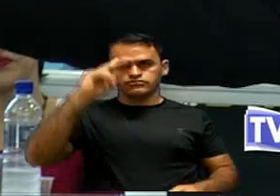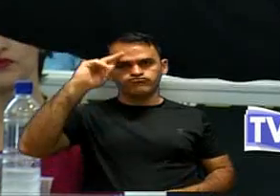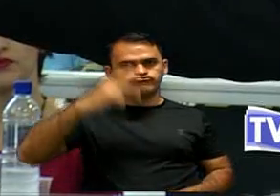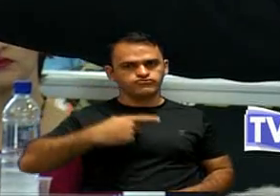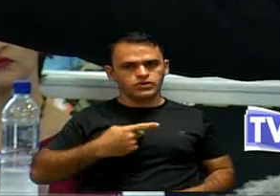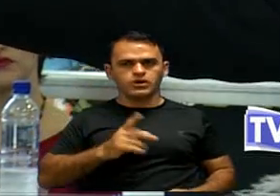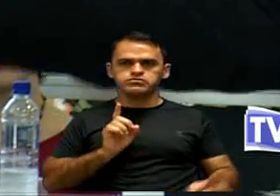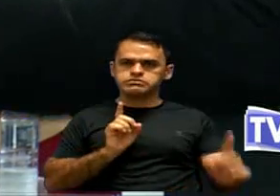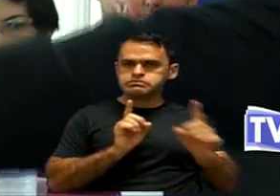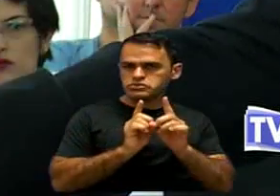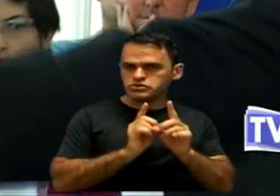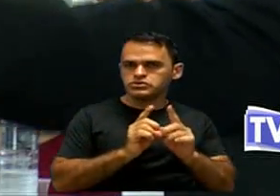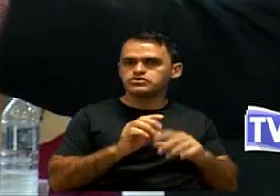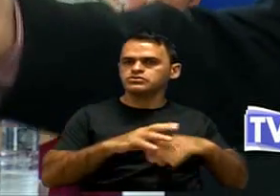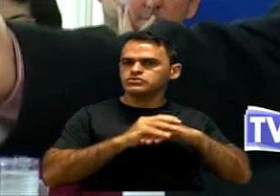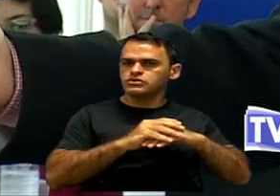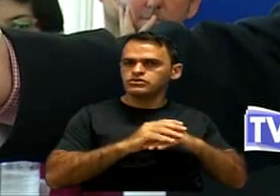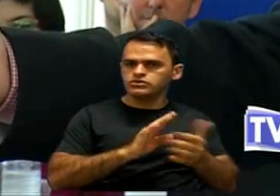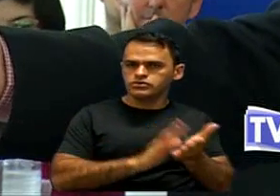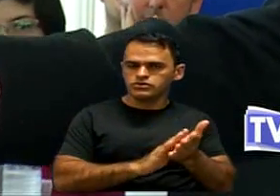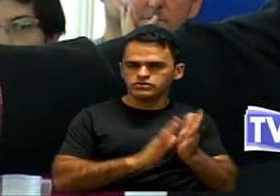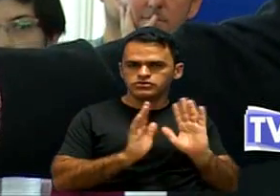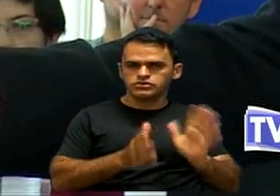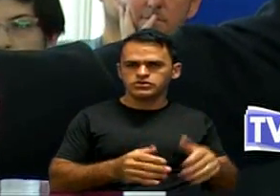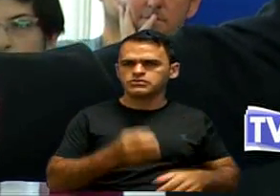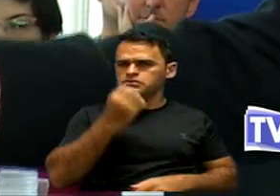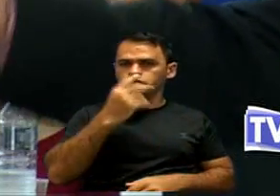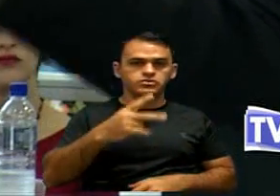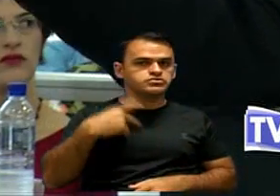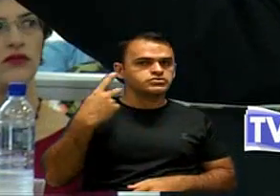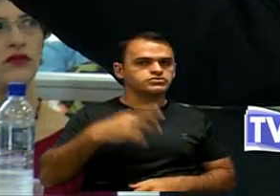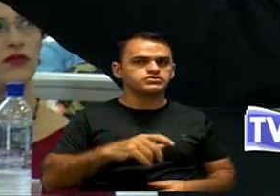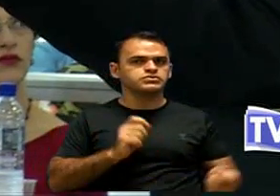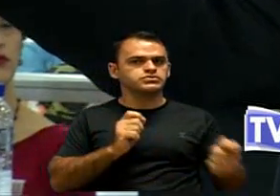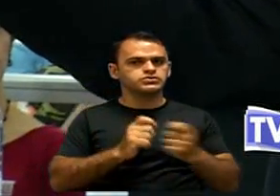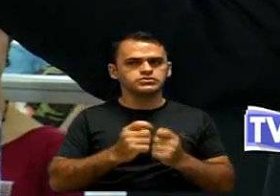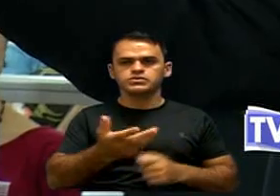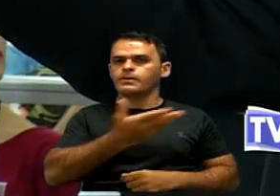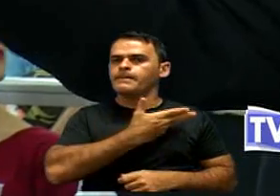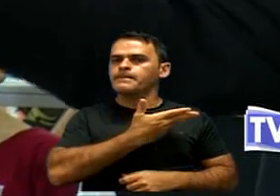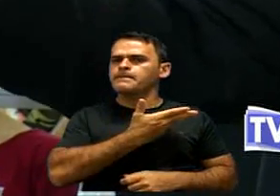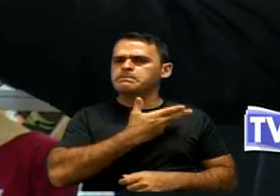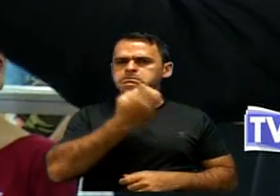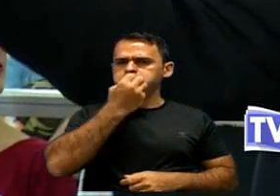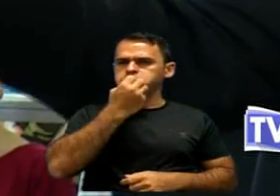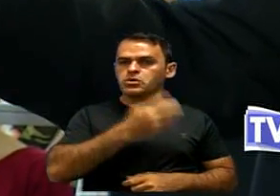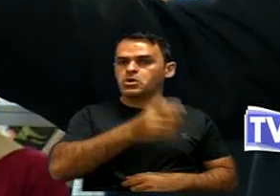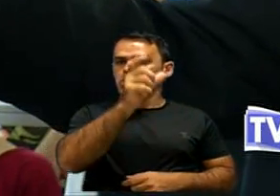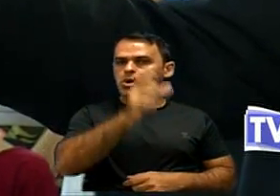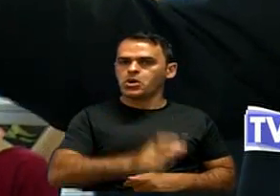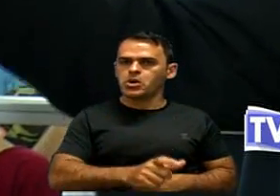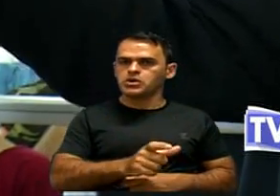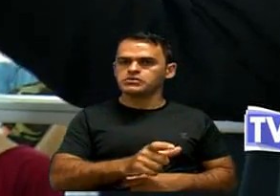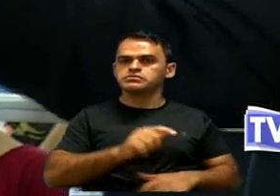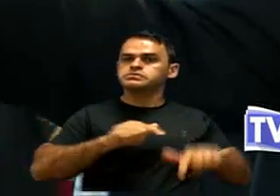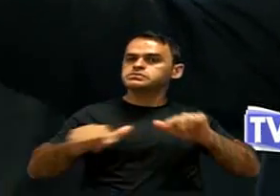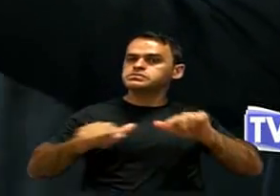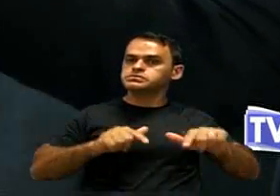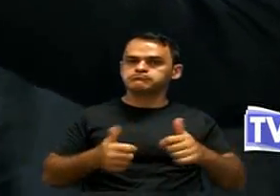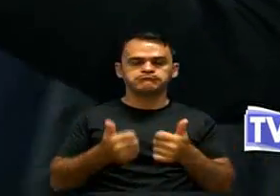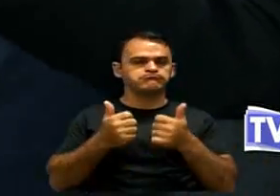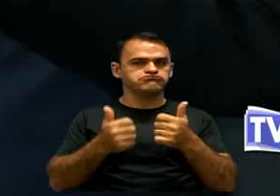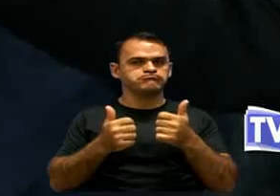honra muito grande tê-lo como companheiro aqui de legislativo. Um homem que faz o trabalho dele,